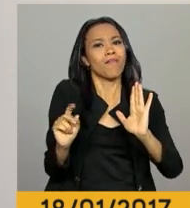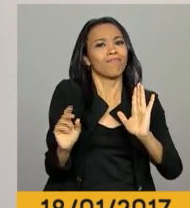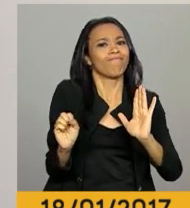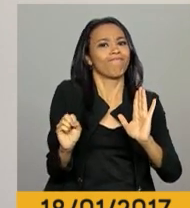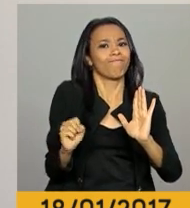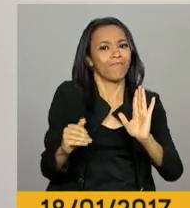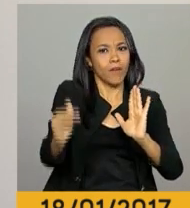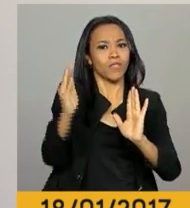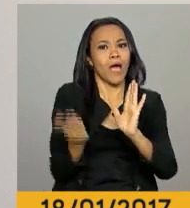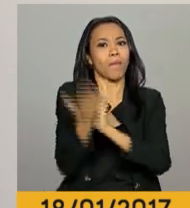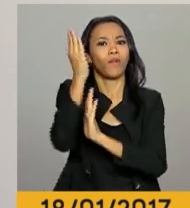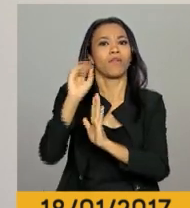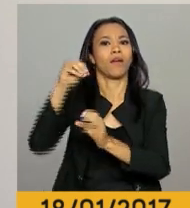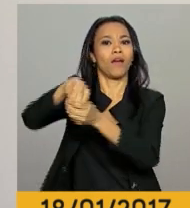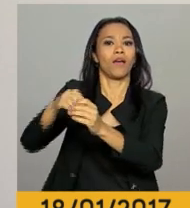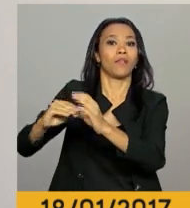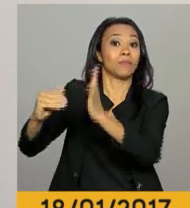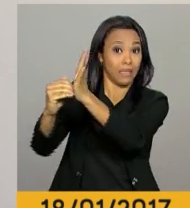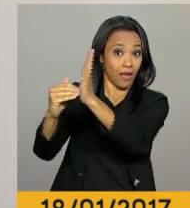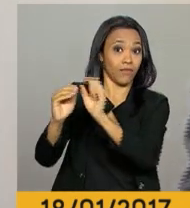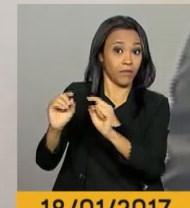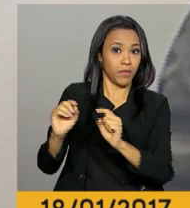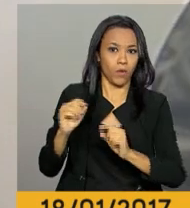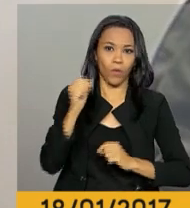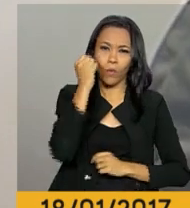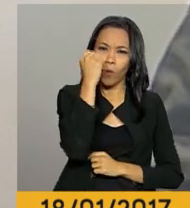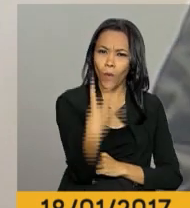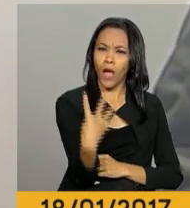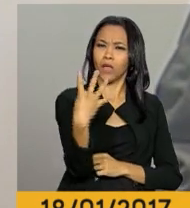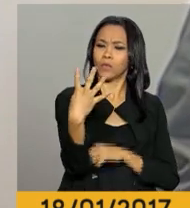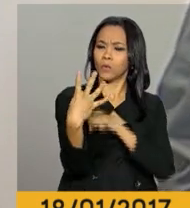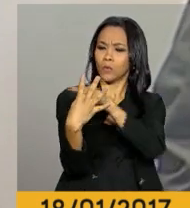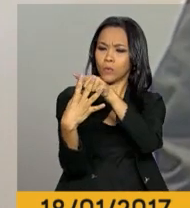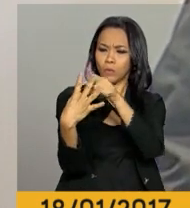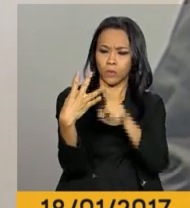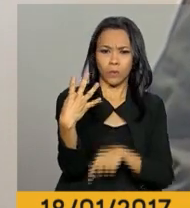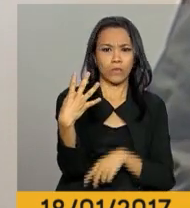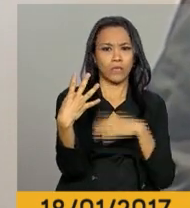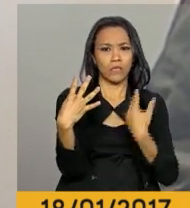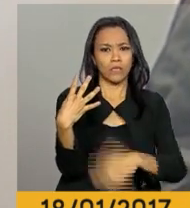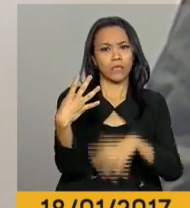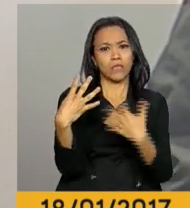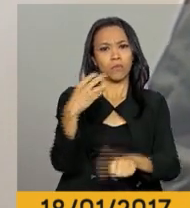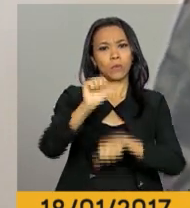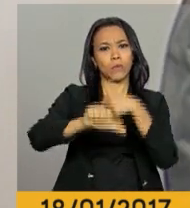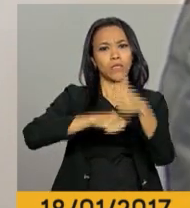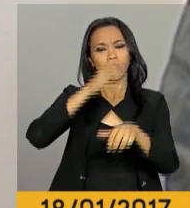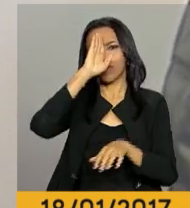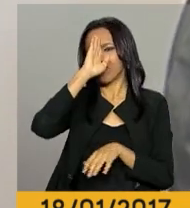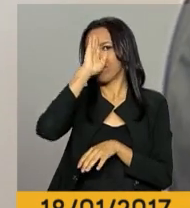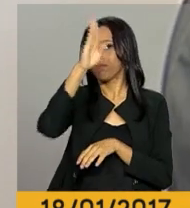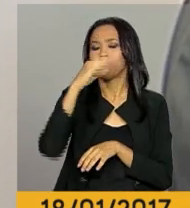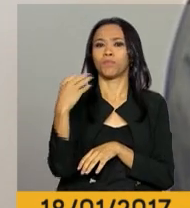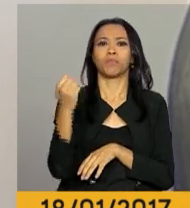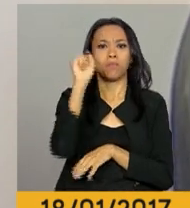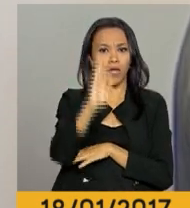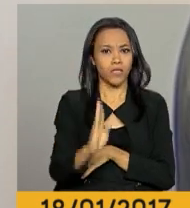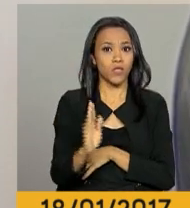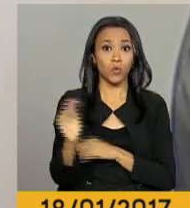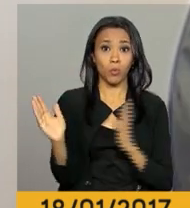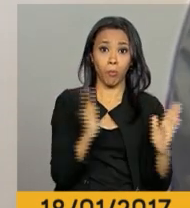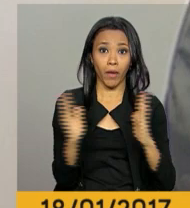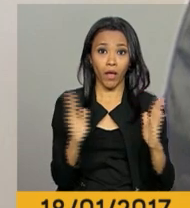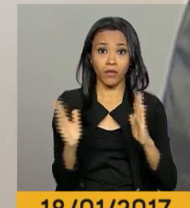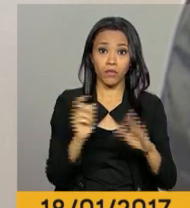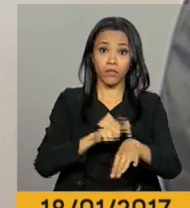aprová-lo no senado federal portanto quatro reformas fundamentais para o Brasil foram levadas a efeito num prazo